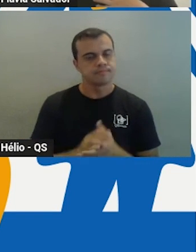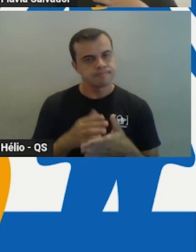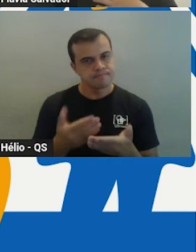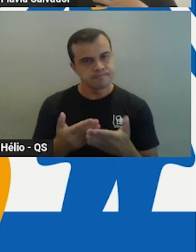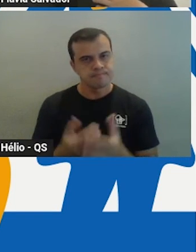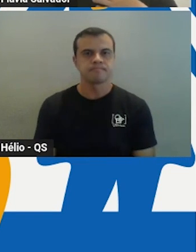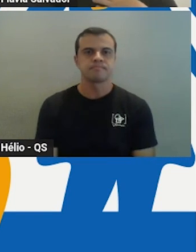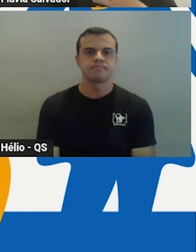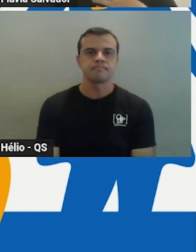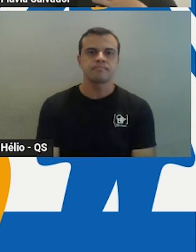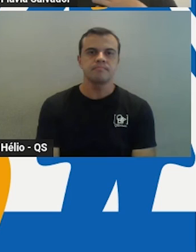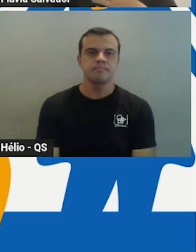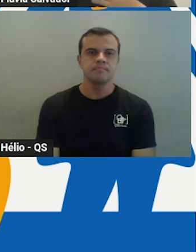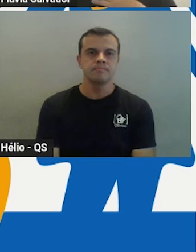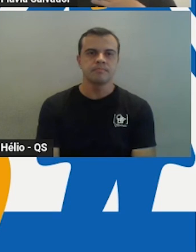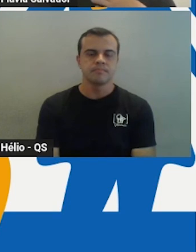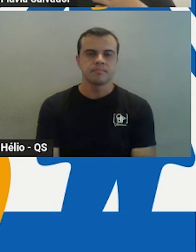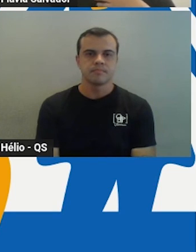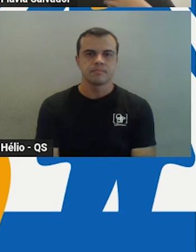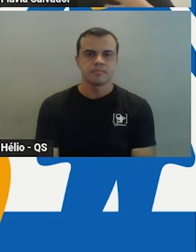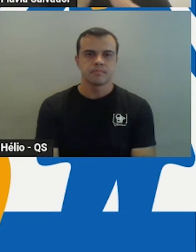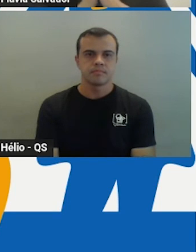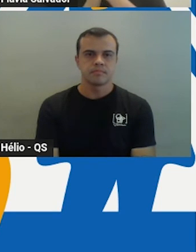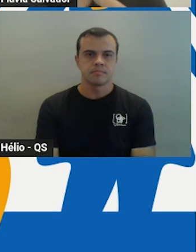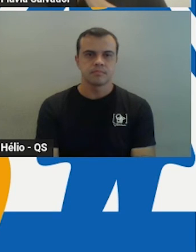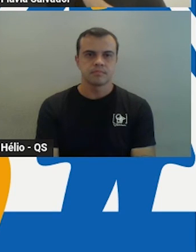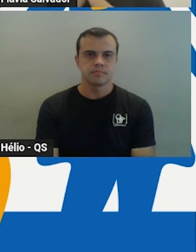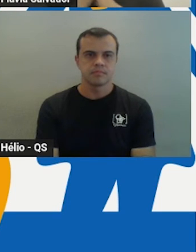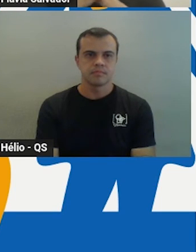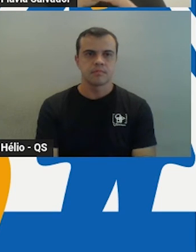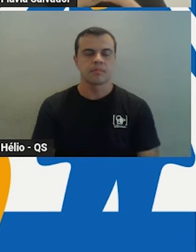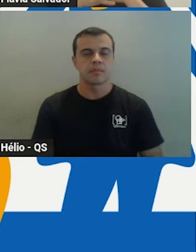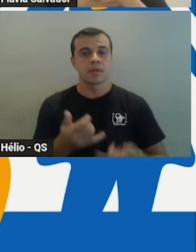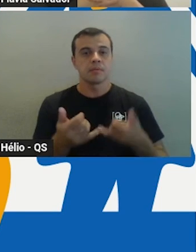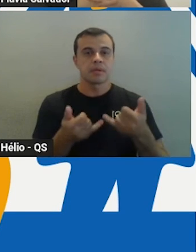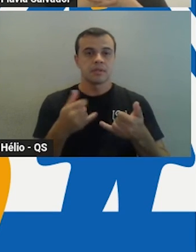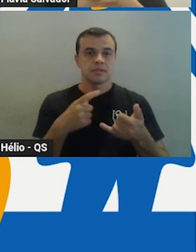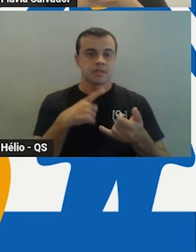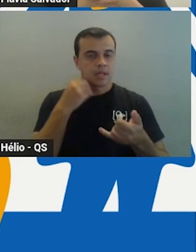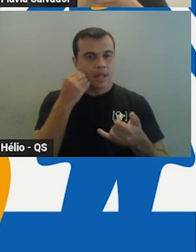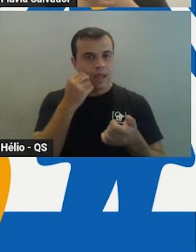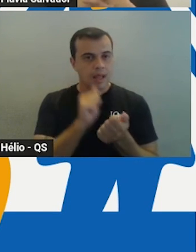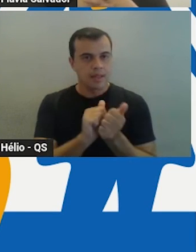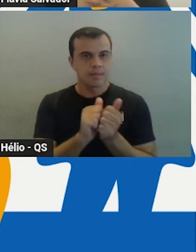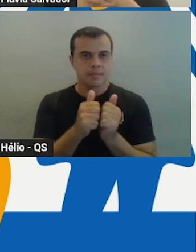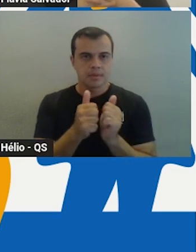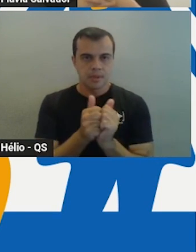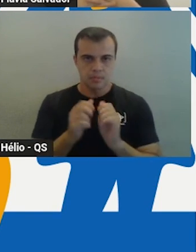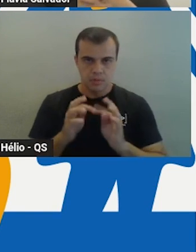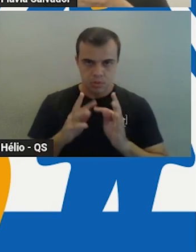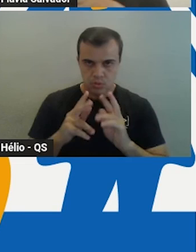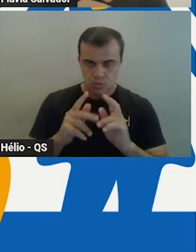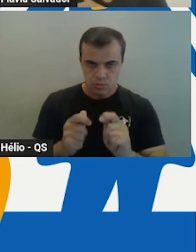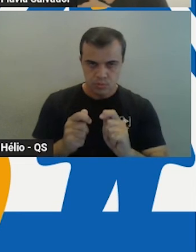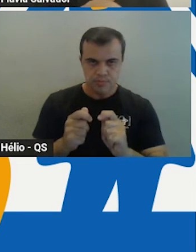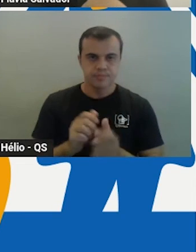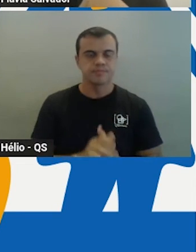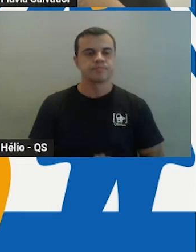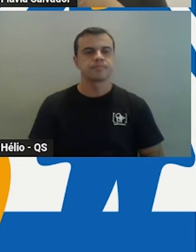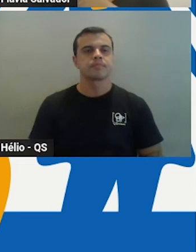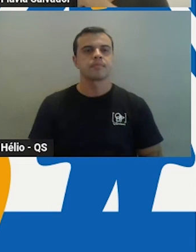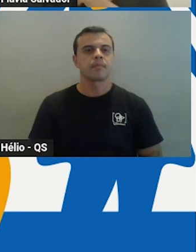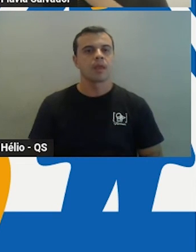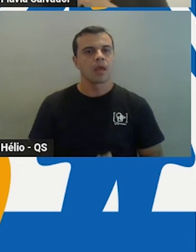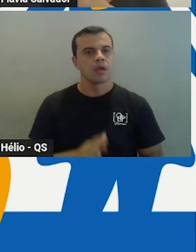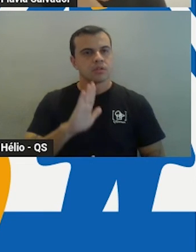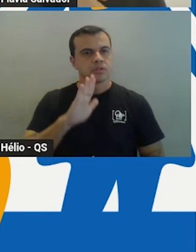enfim. Deixa eu ver. E aí, brincadeiras para tentar e adaptar para todo mundo. Eu acho que a